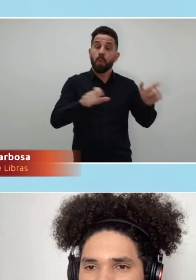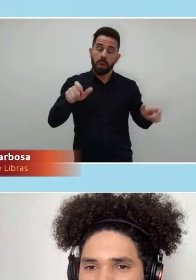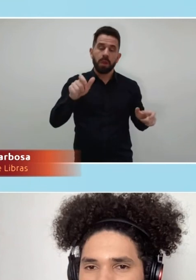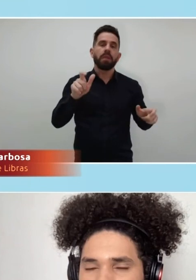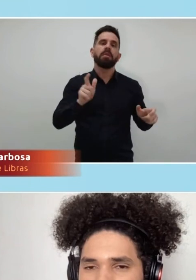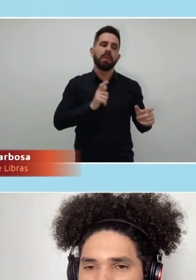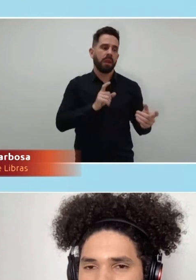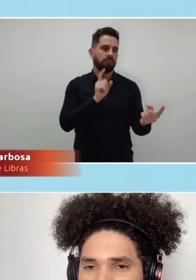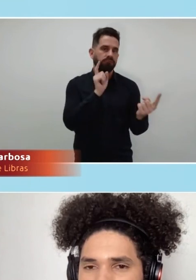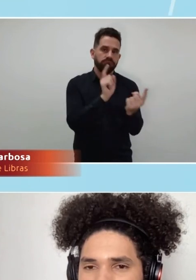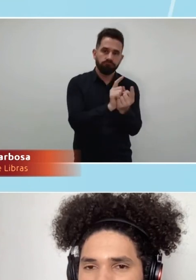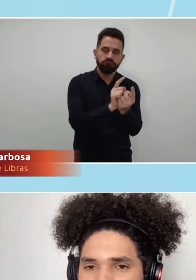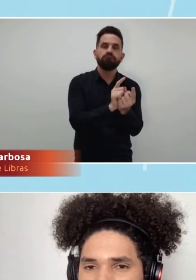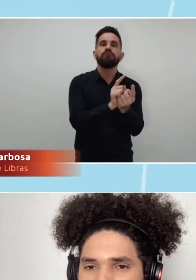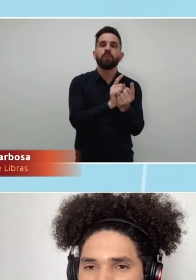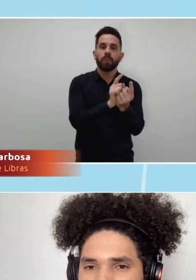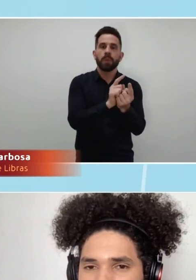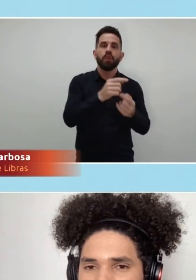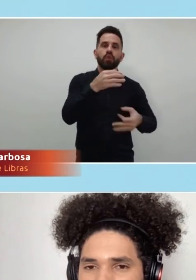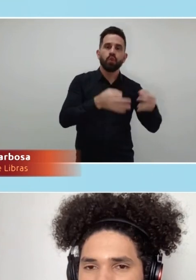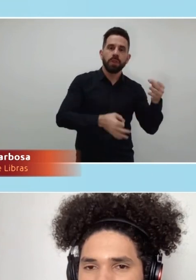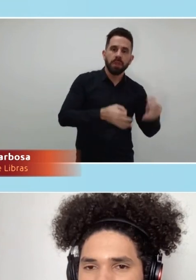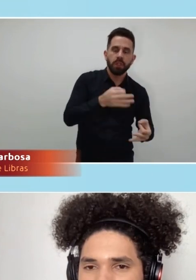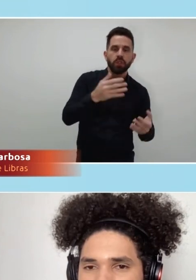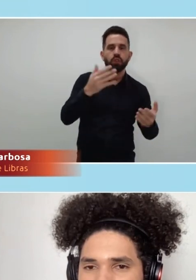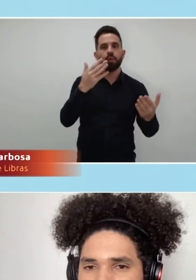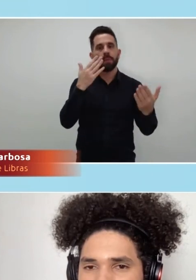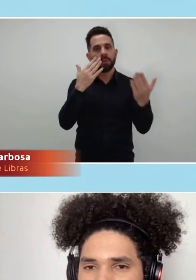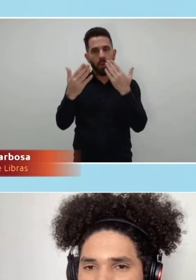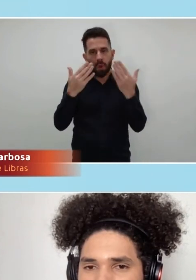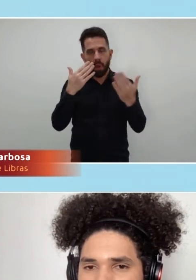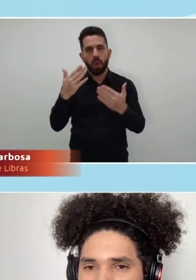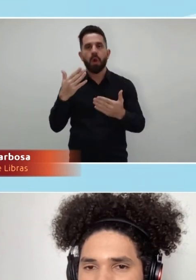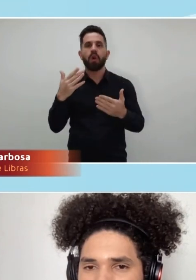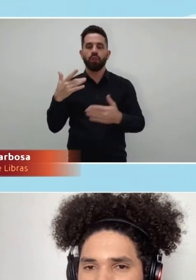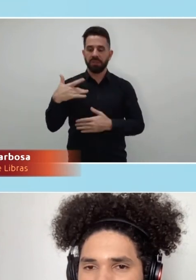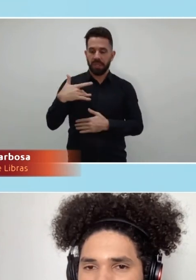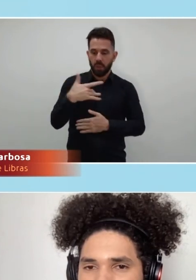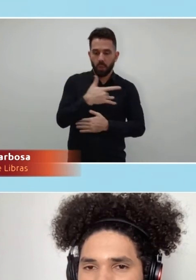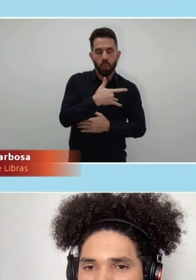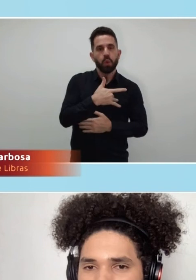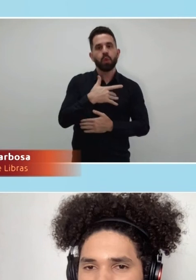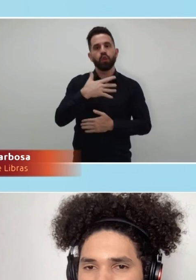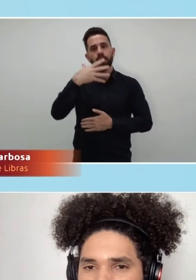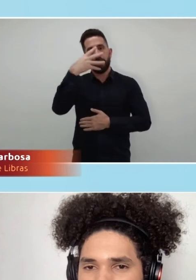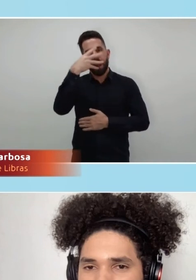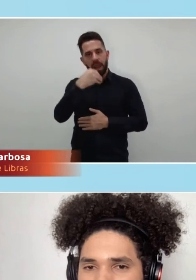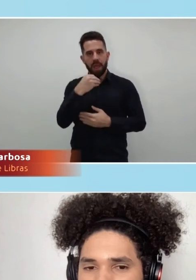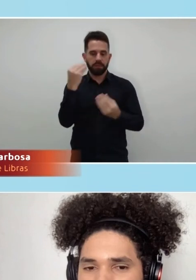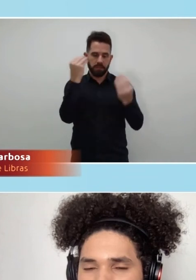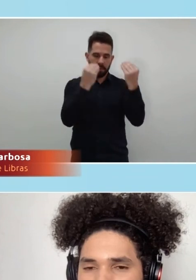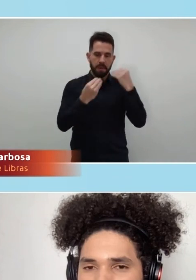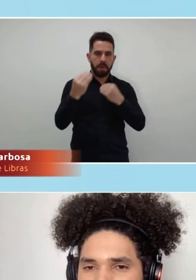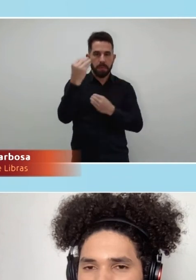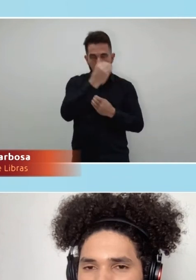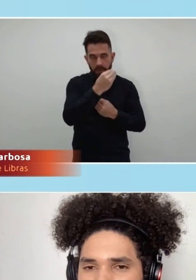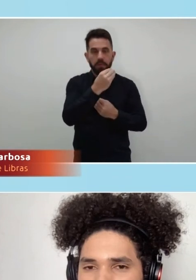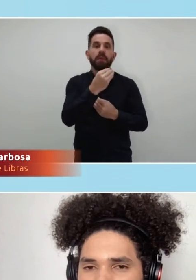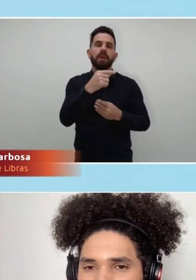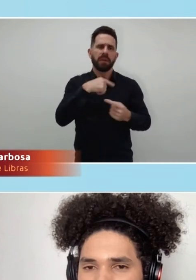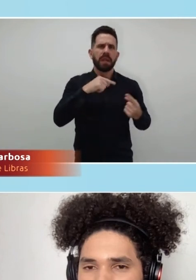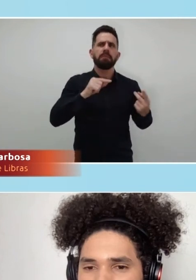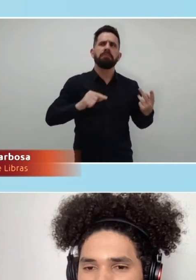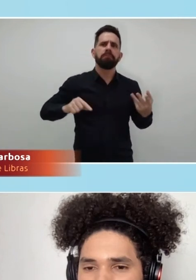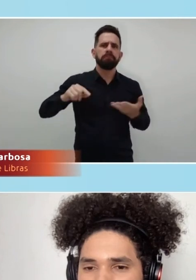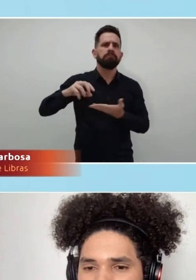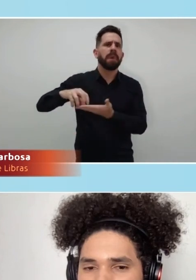de saúde e beleza em diferentes pontos, né, mais próximos dessa população. O evento está sendo realizado durante